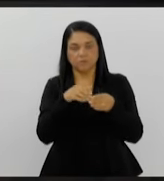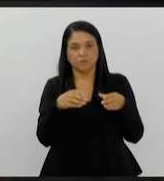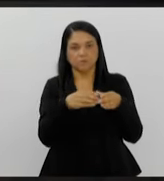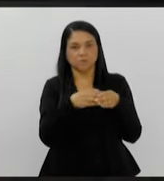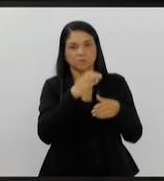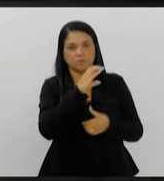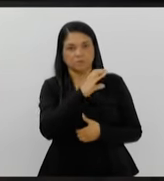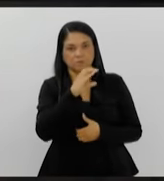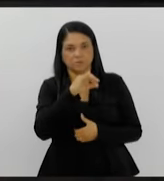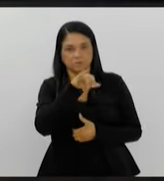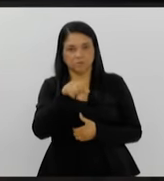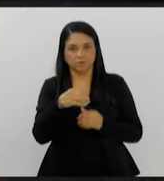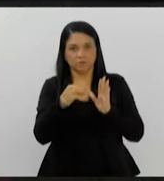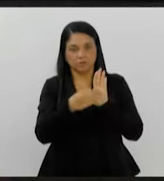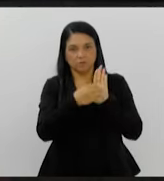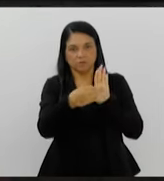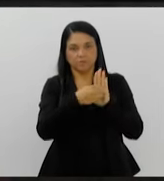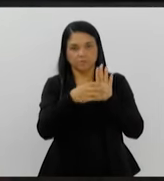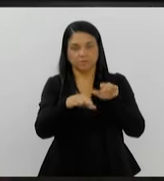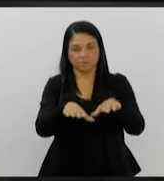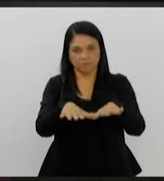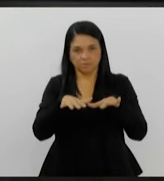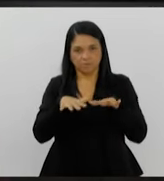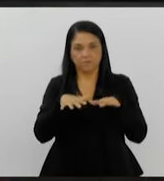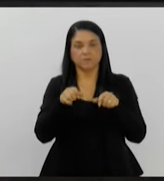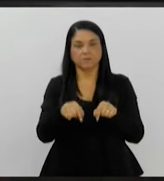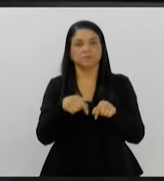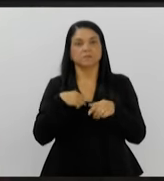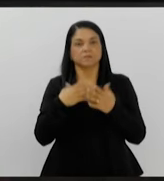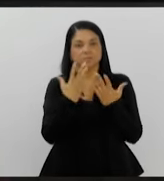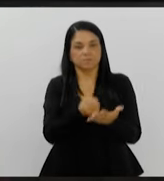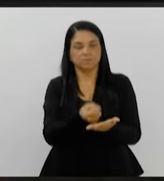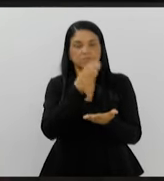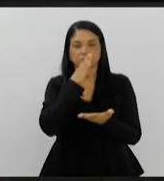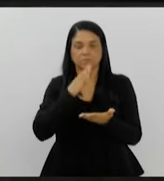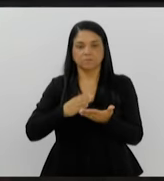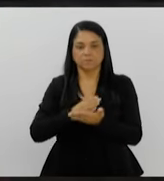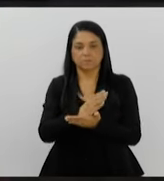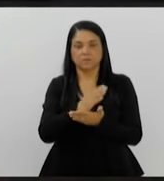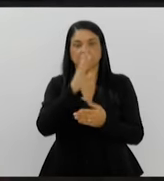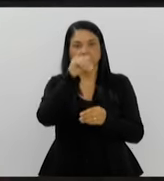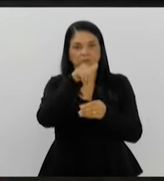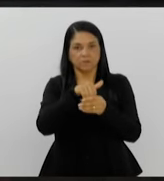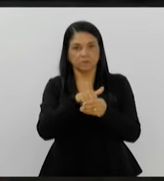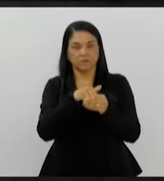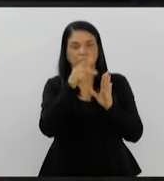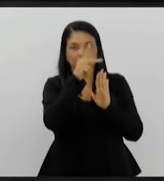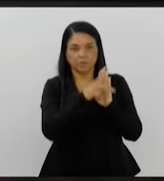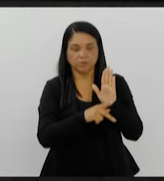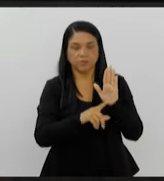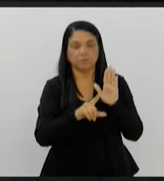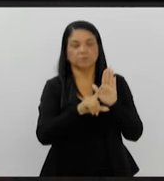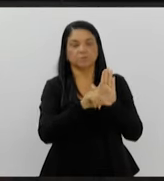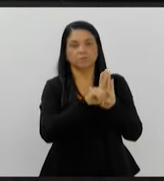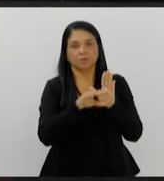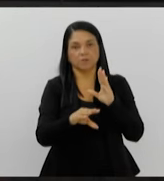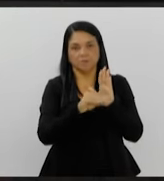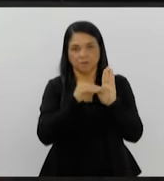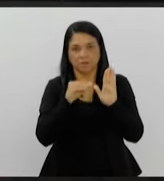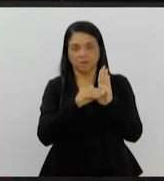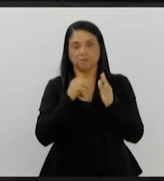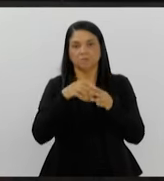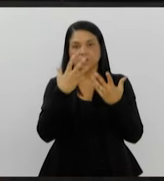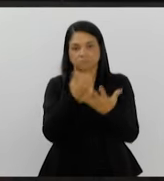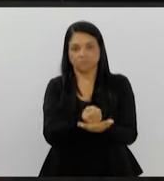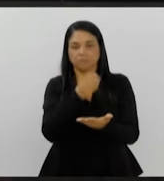Justiça as emendas de plenário senhores que apr permaneço como estão aprovado em votação projeto assim emendado senhores que aprovam Mane como